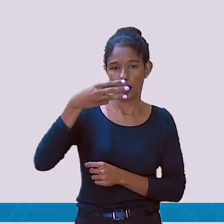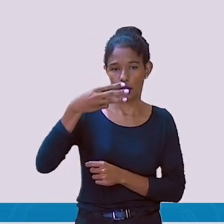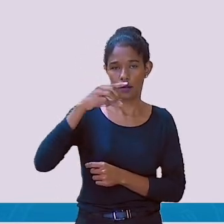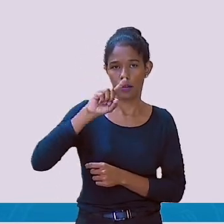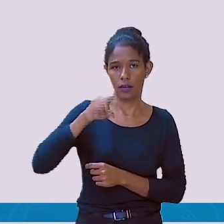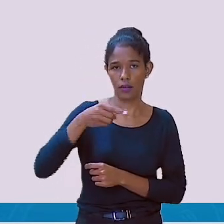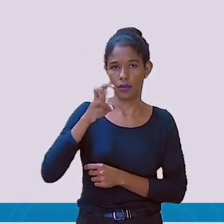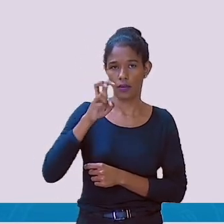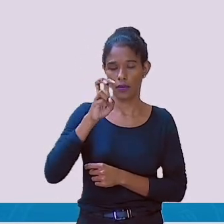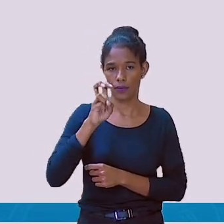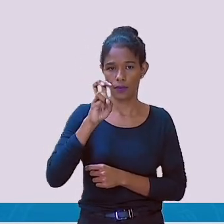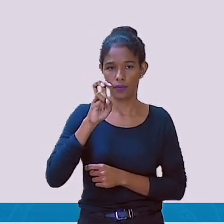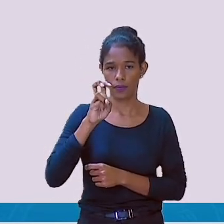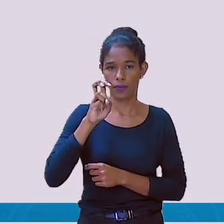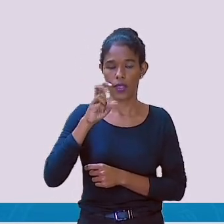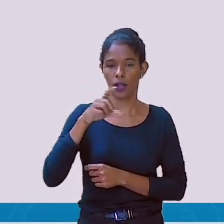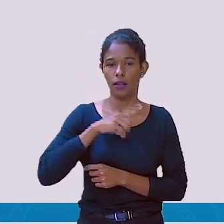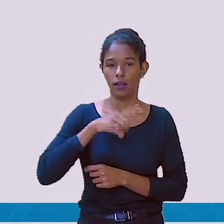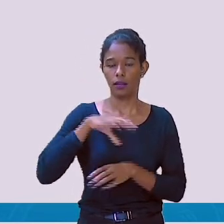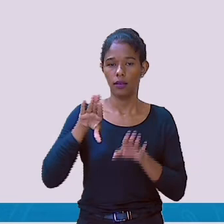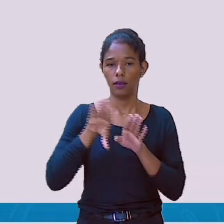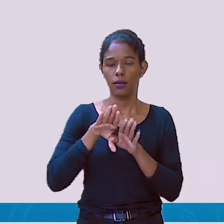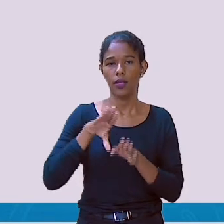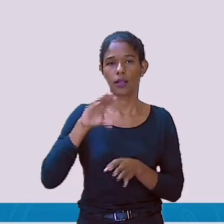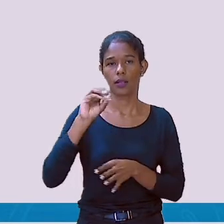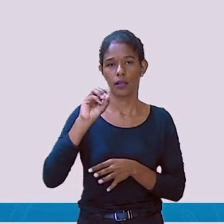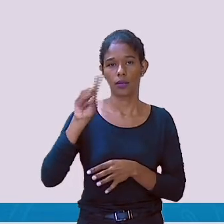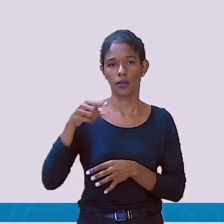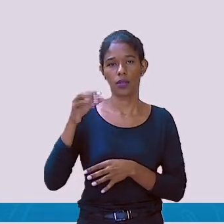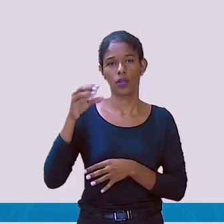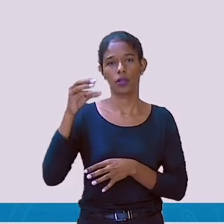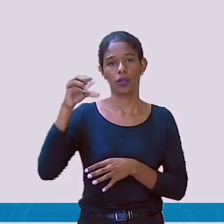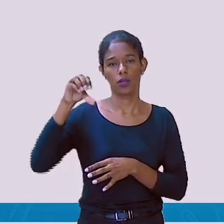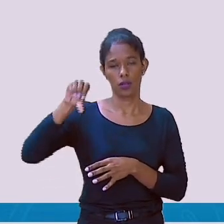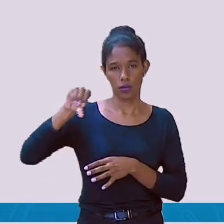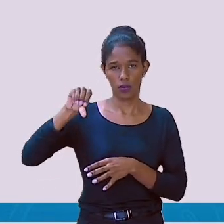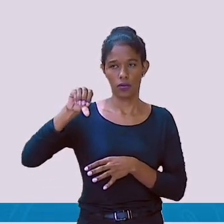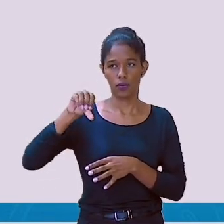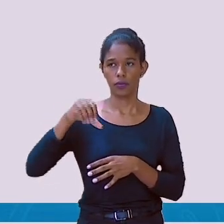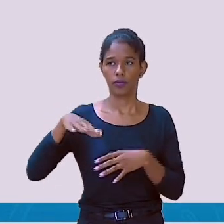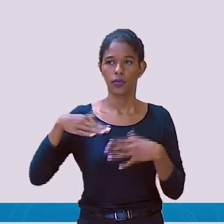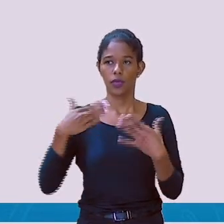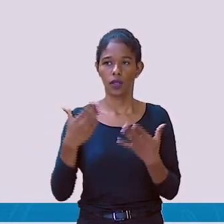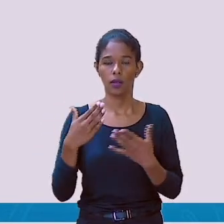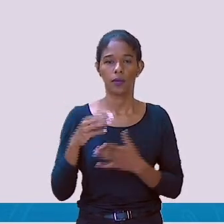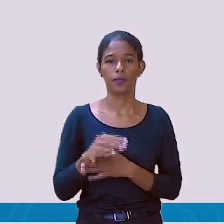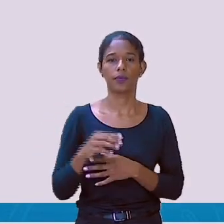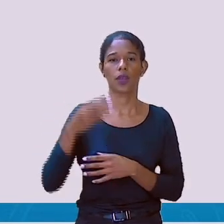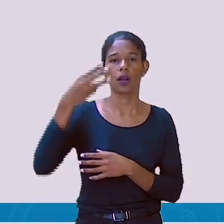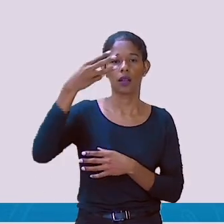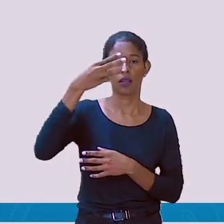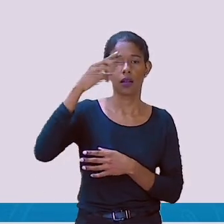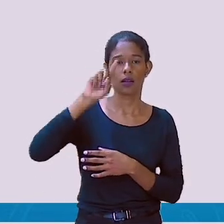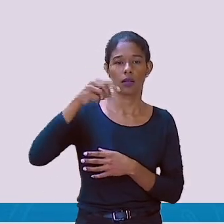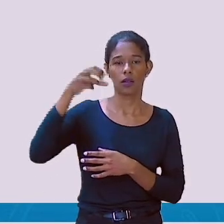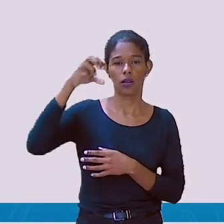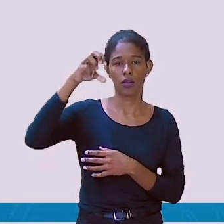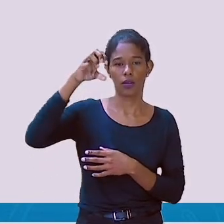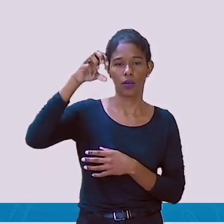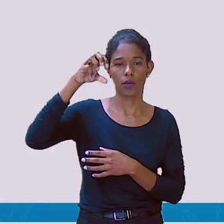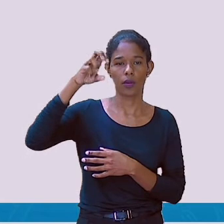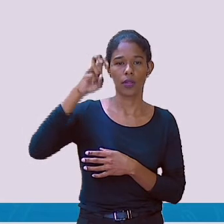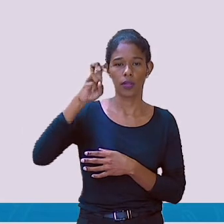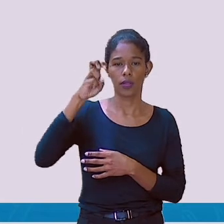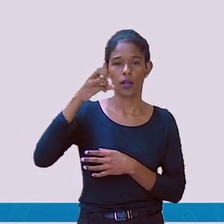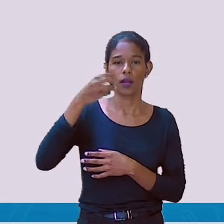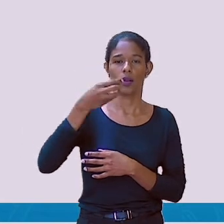3,5 e eu tenho 0,9. 9 mais 5, 14, vai